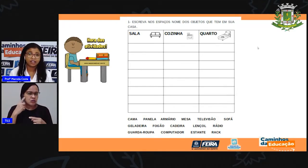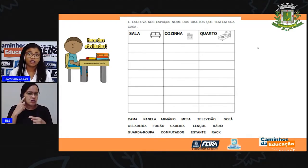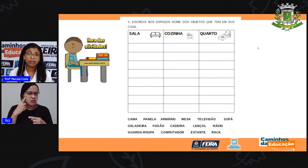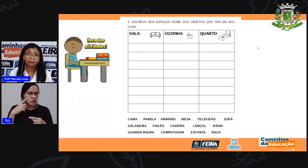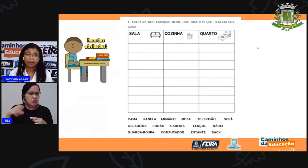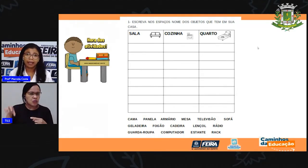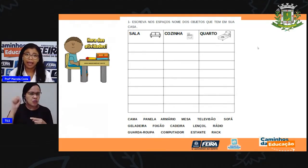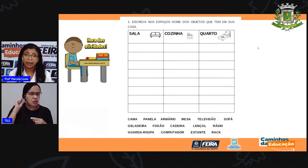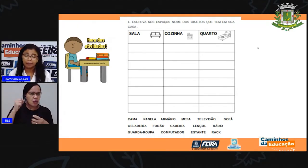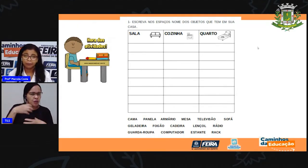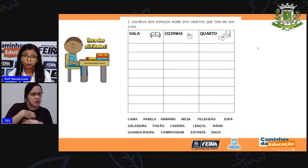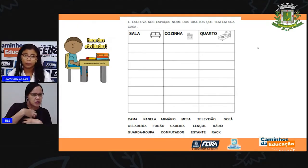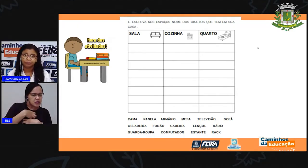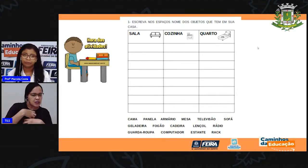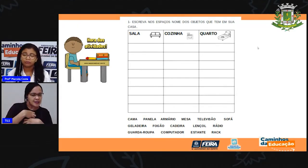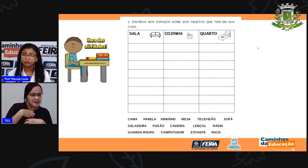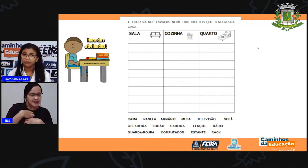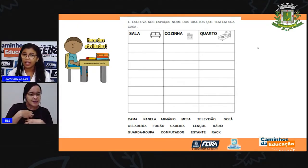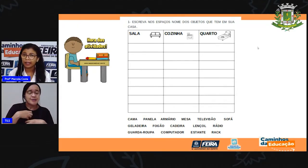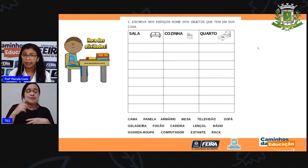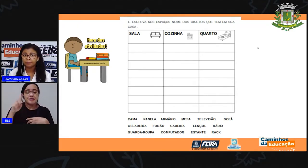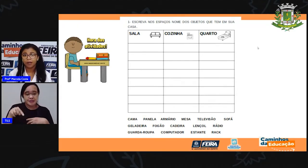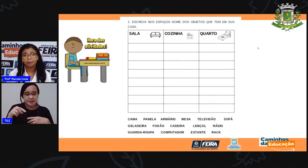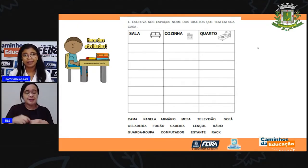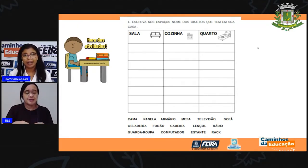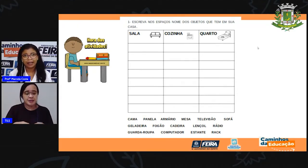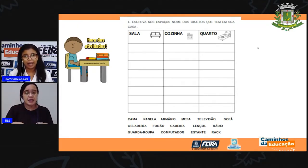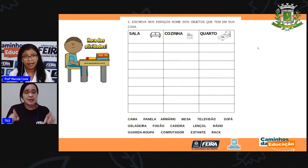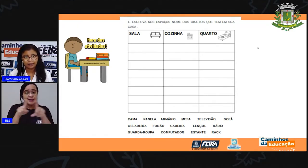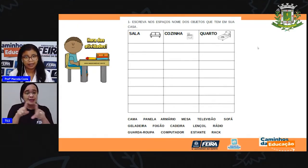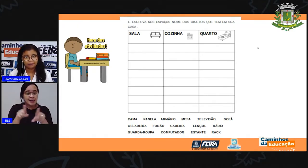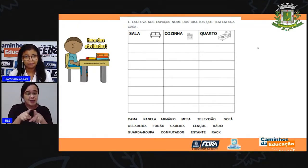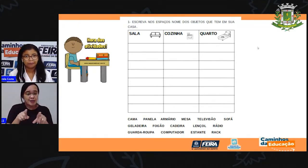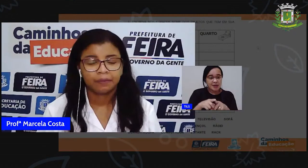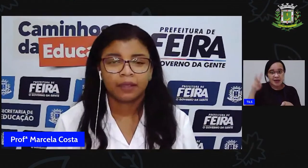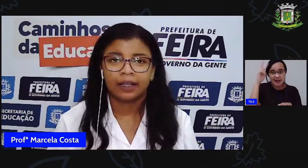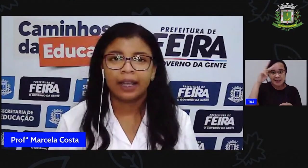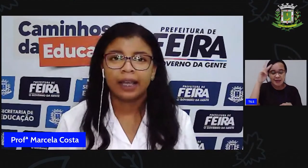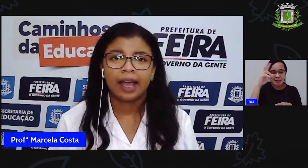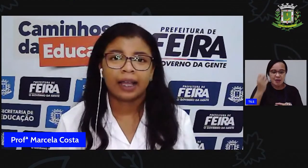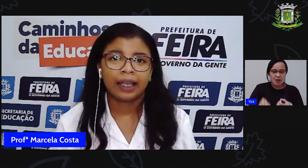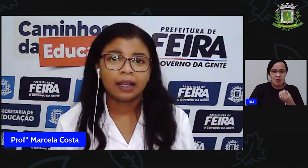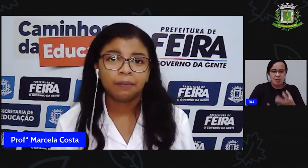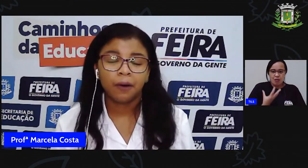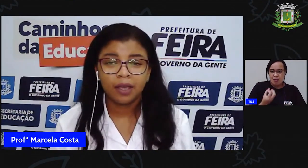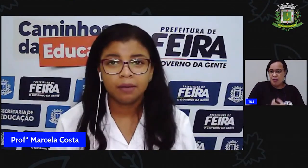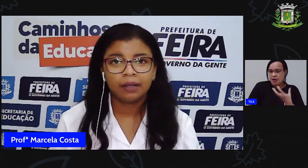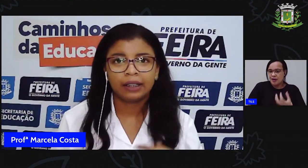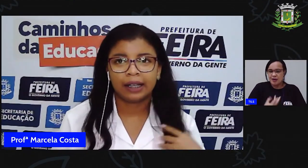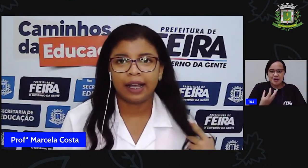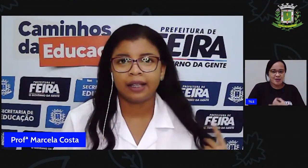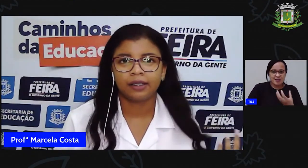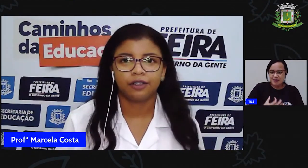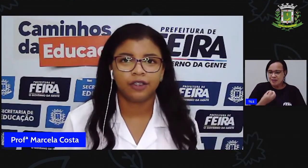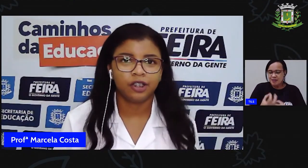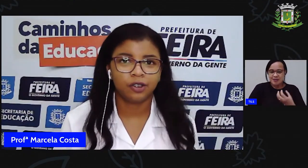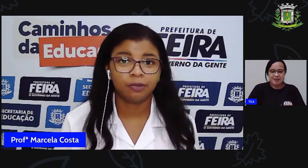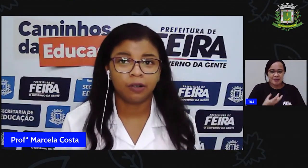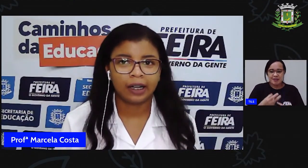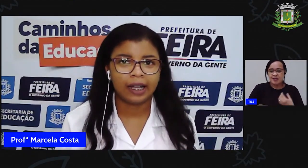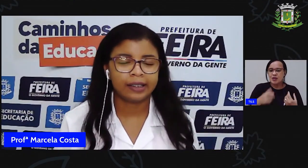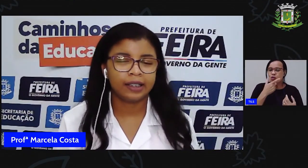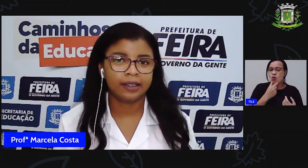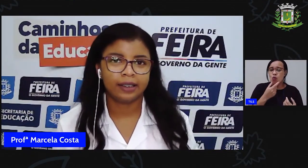A gente também relembrou aquele poema da casa, né? Aquele poema da casa de